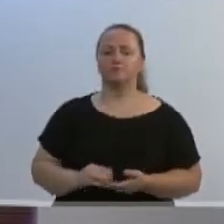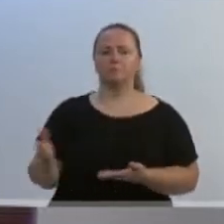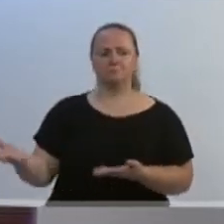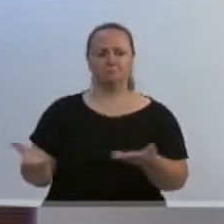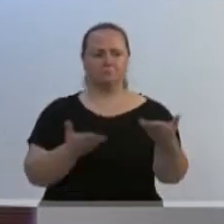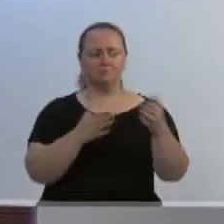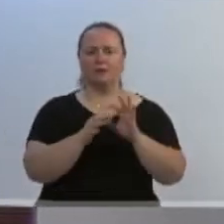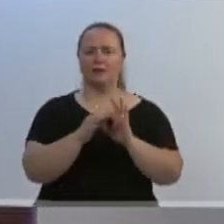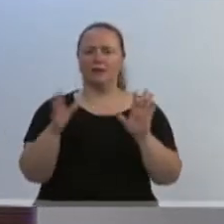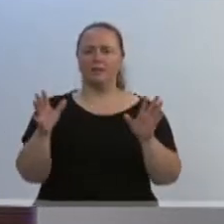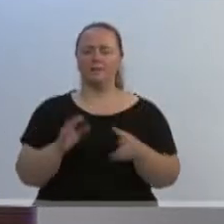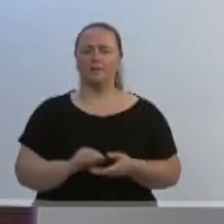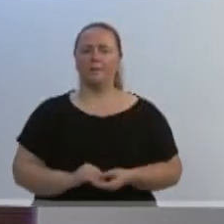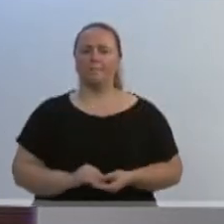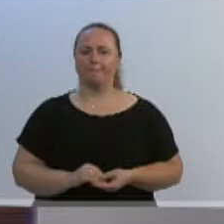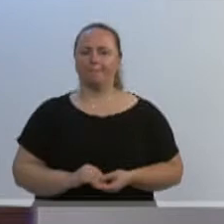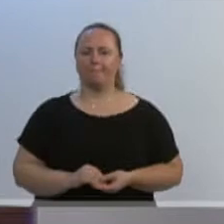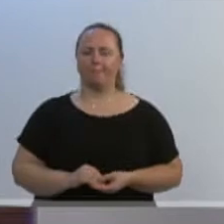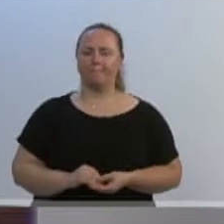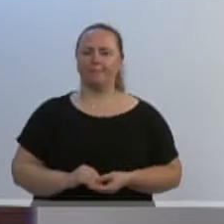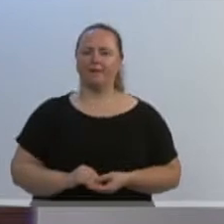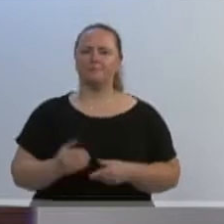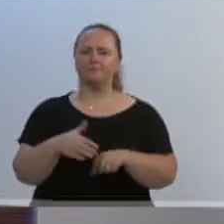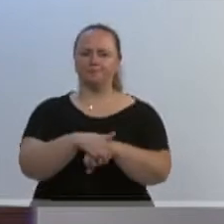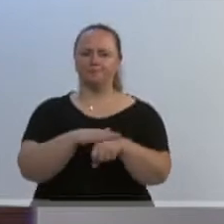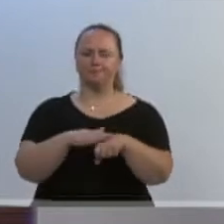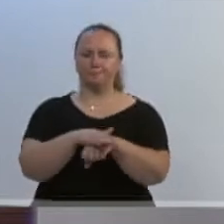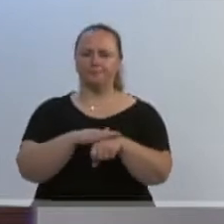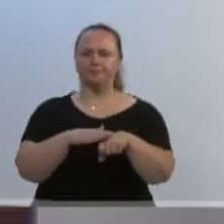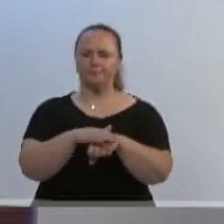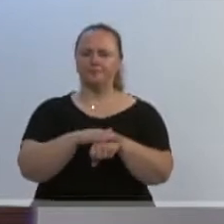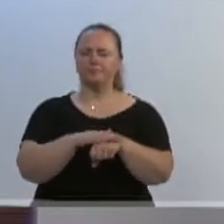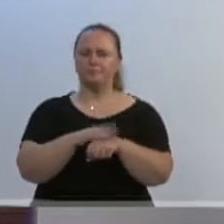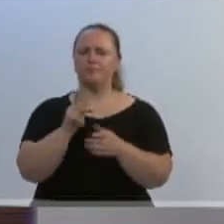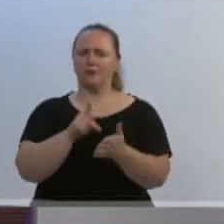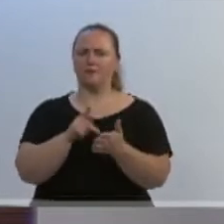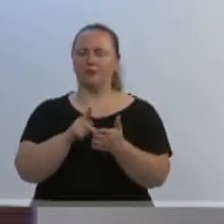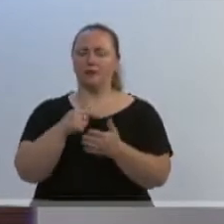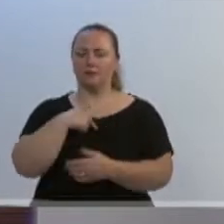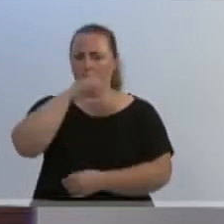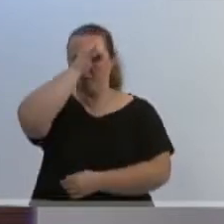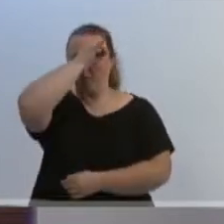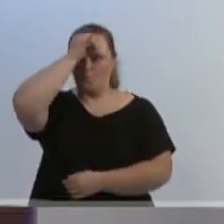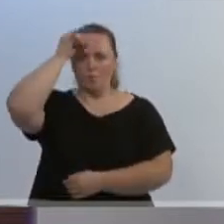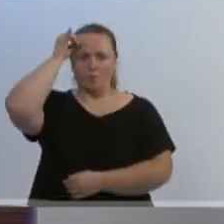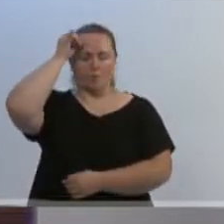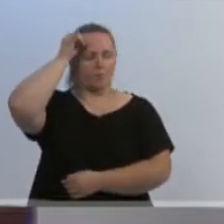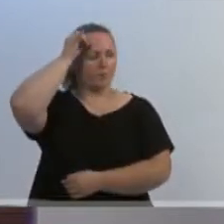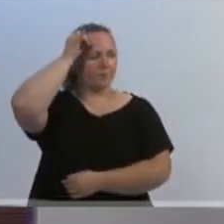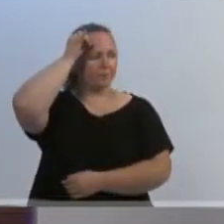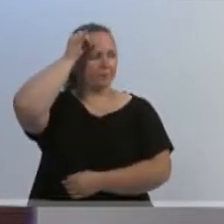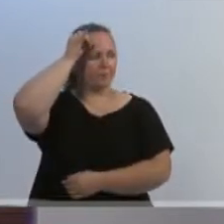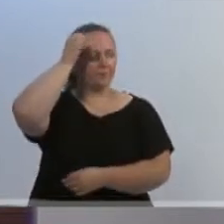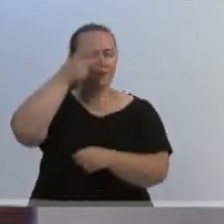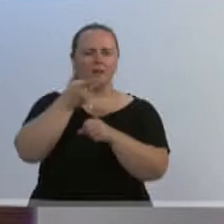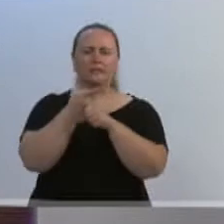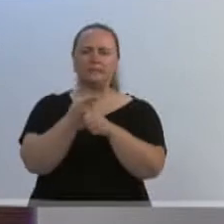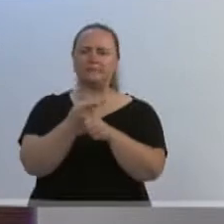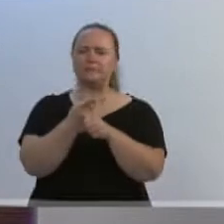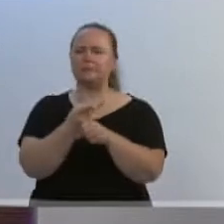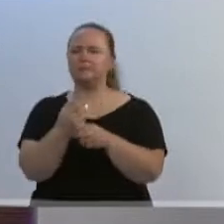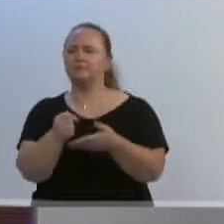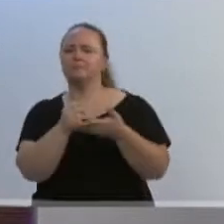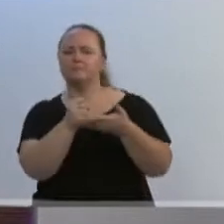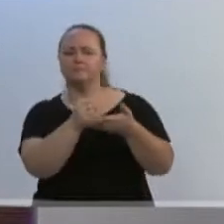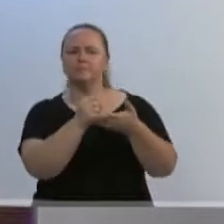queira. Eu conversei, por completa ignorância mesmo, eu procurei auxílio em diversas